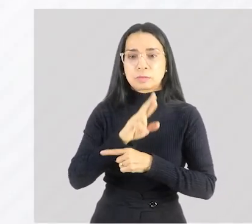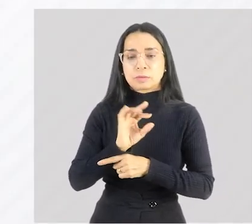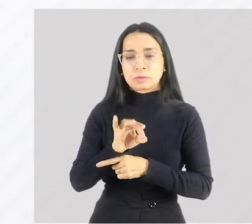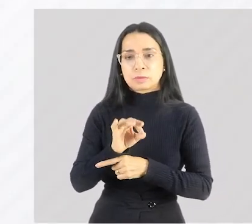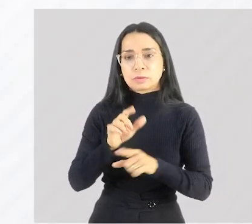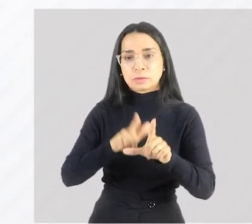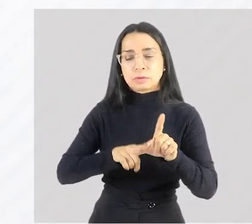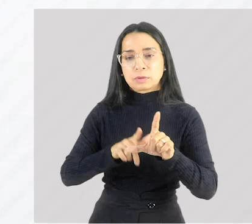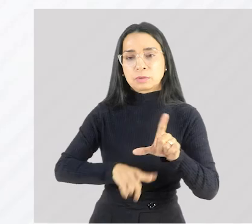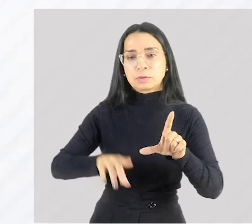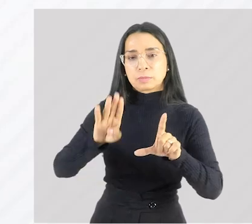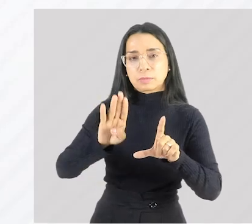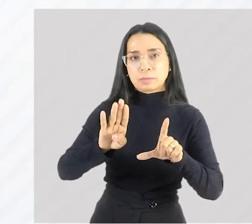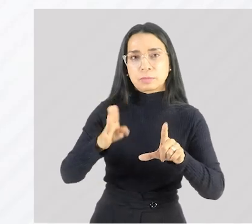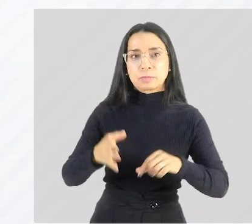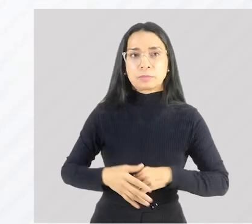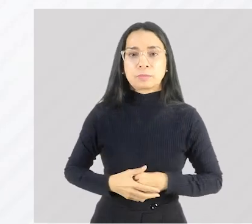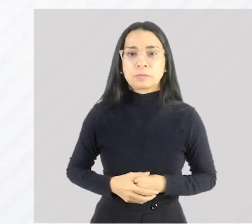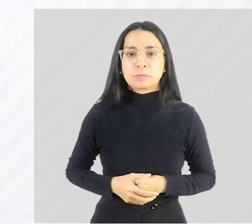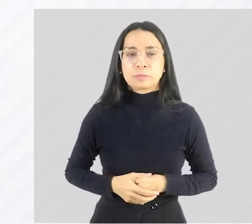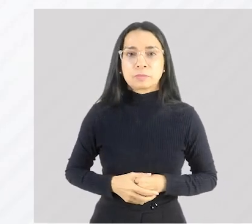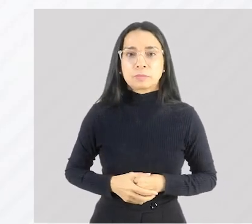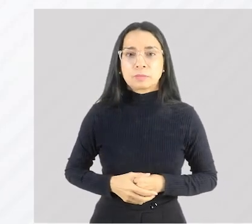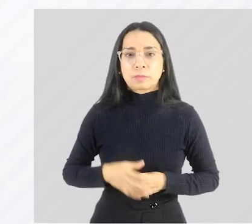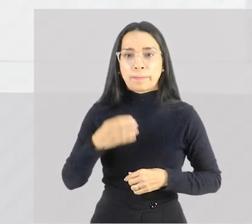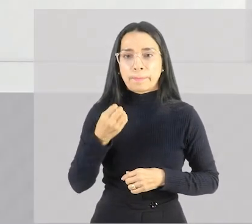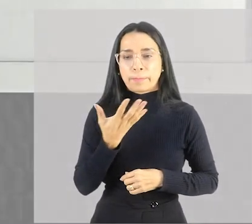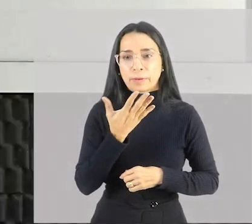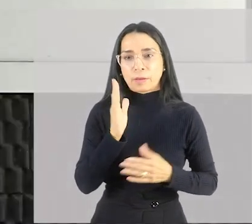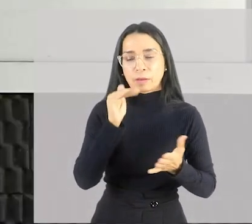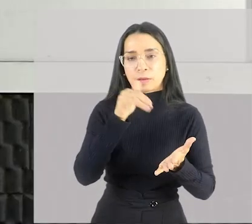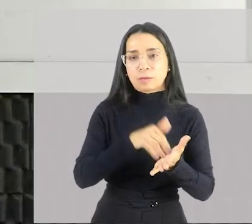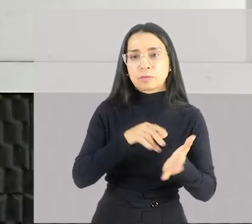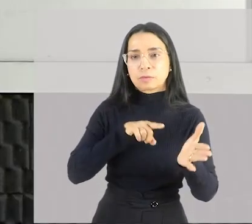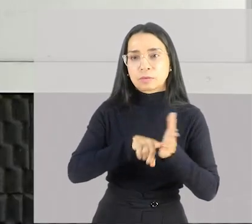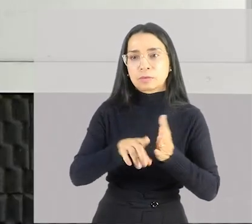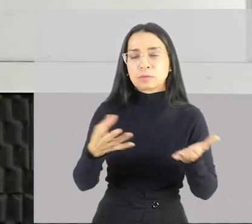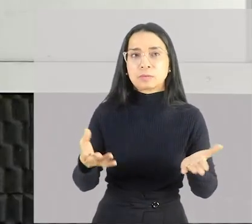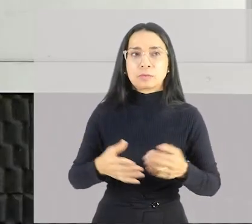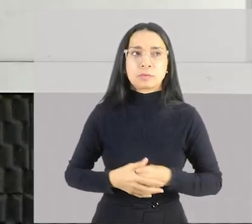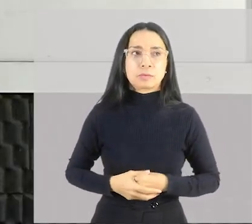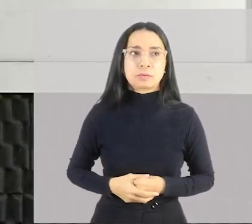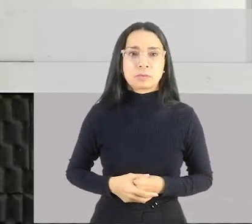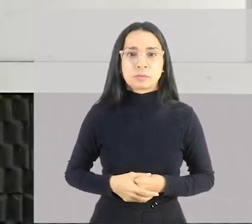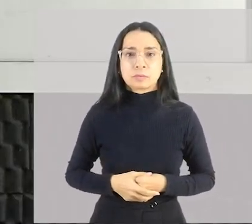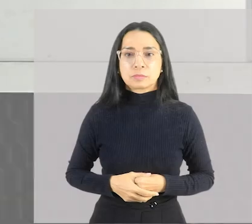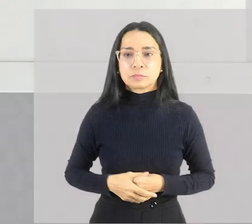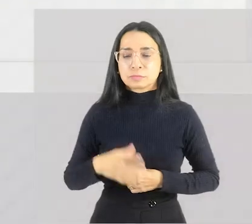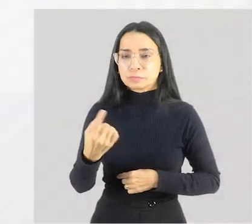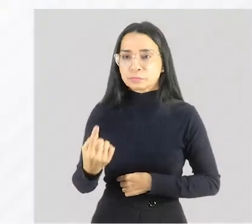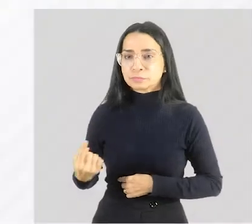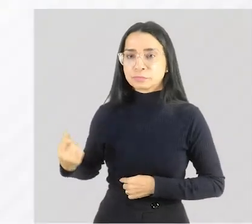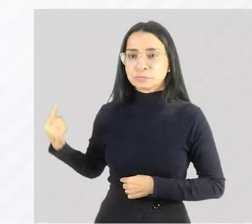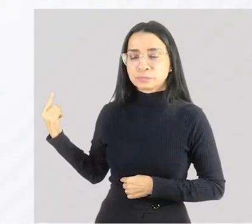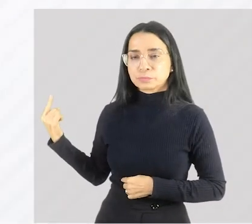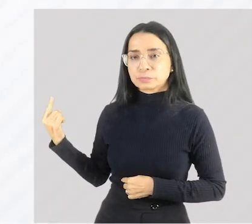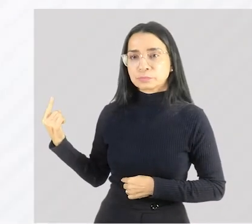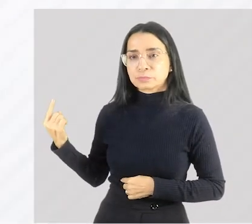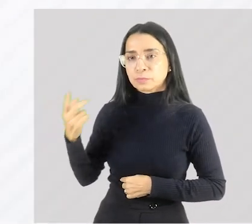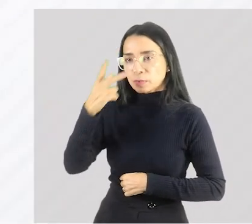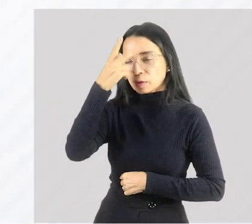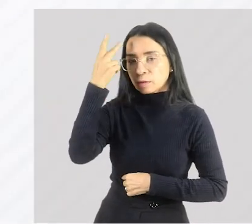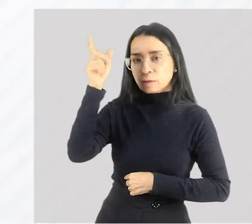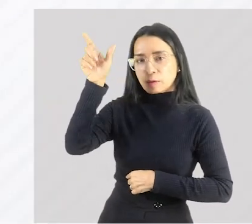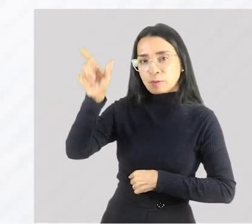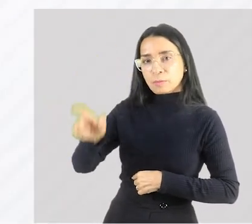B de beleza muito bem vamos pra nossa última questão do dia morador de uma região